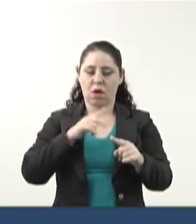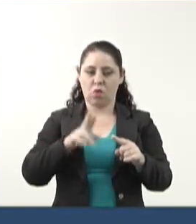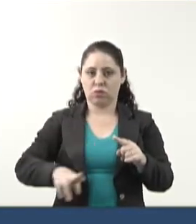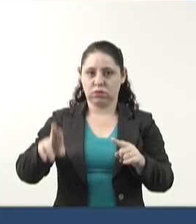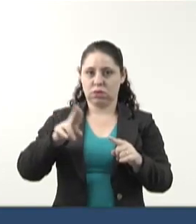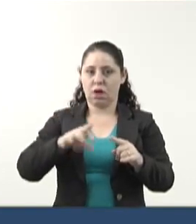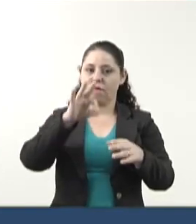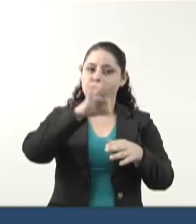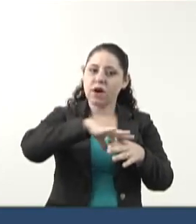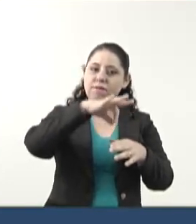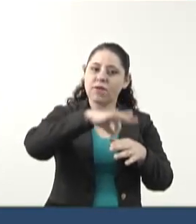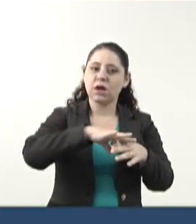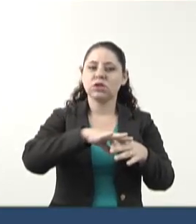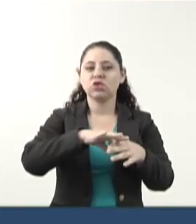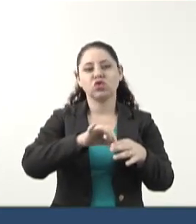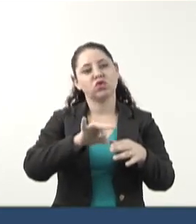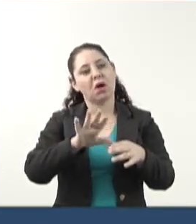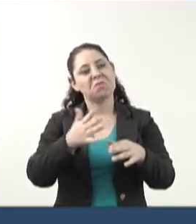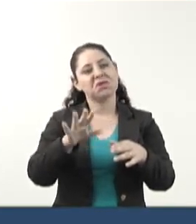usando no plantio apenas